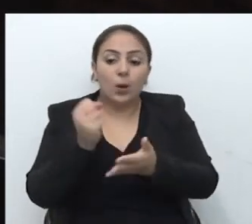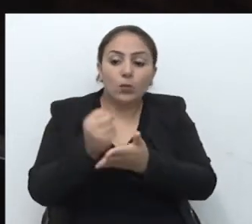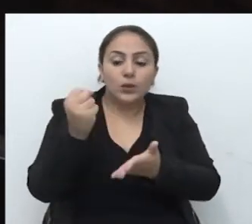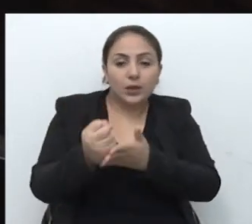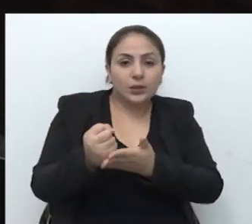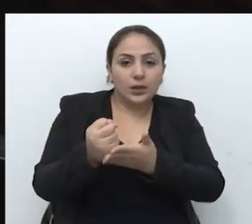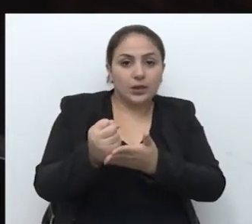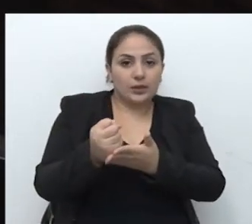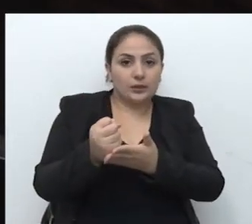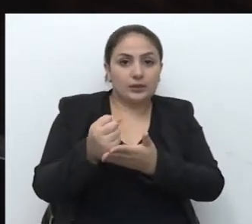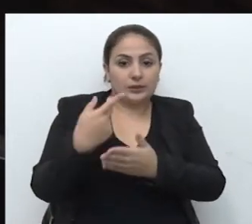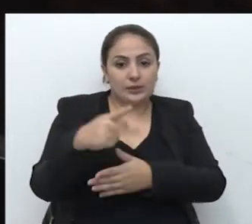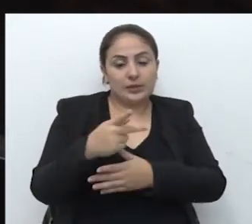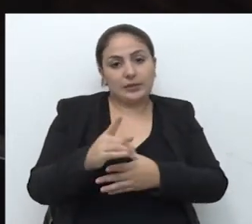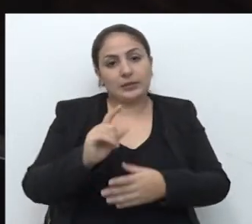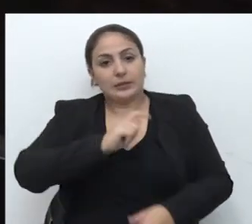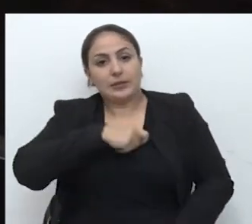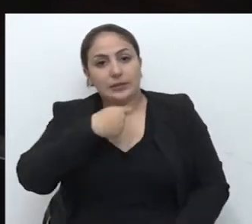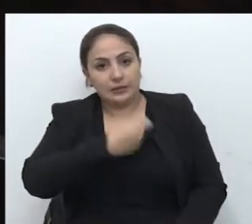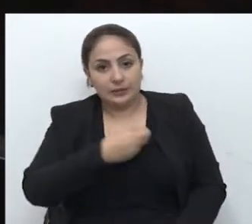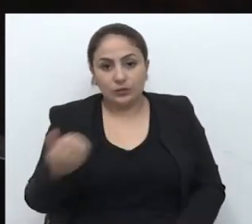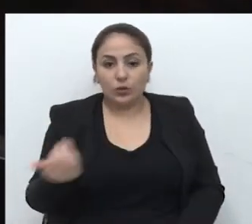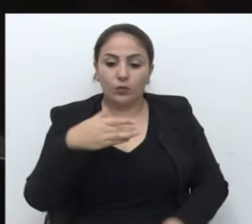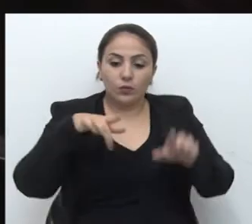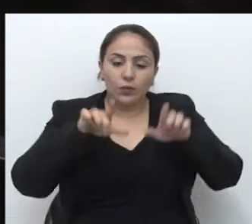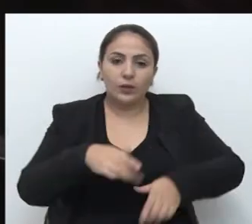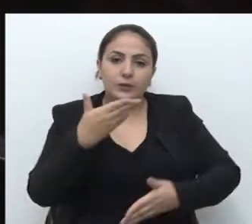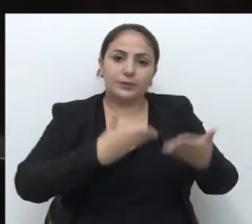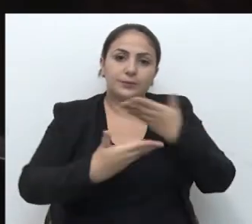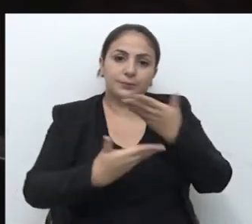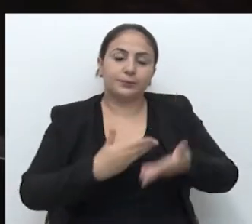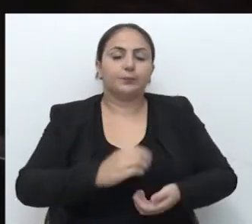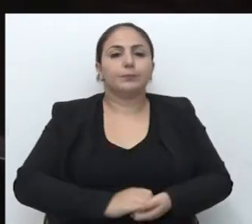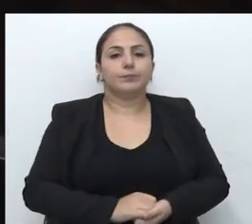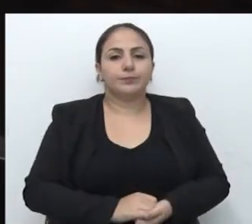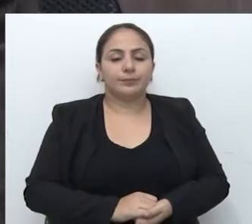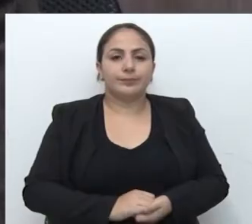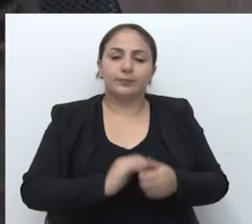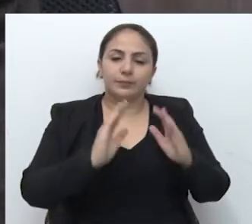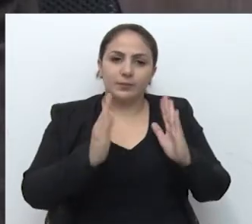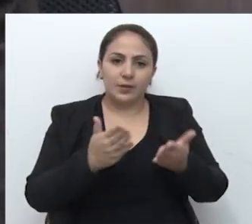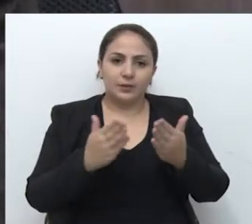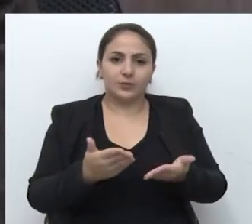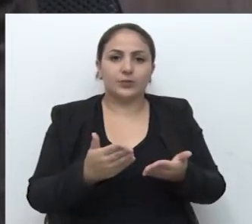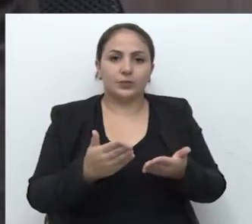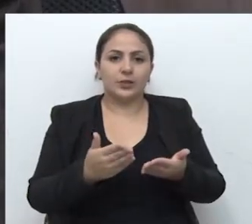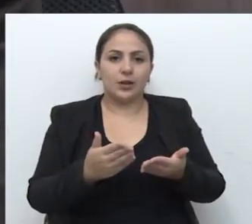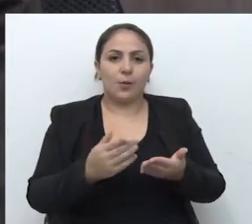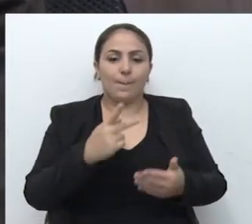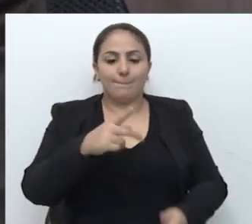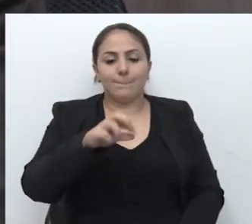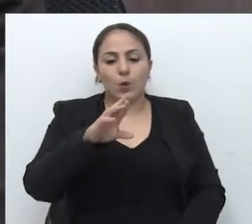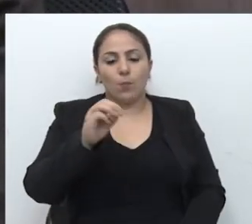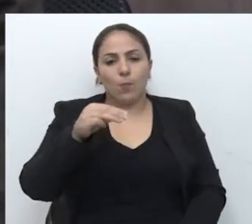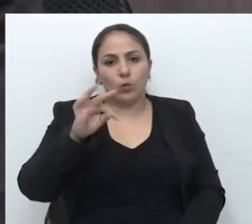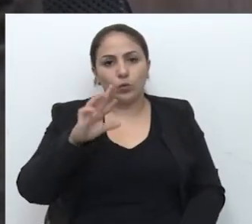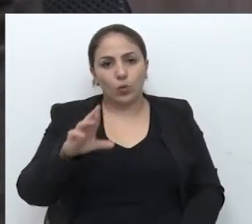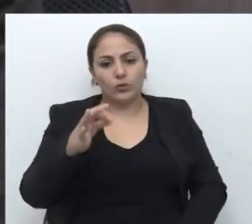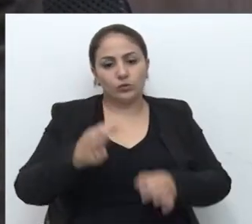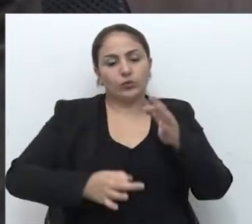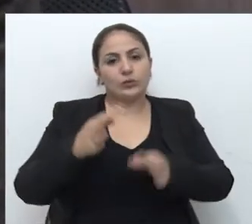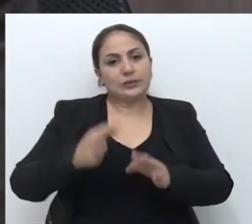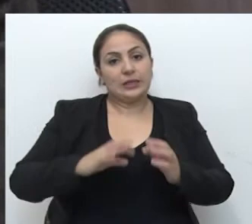agentes policiais para a composição desses novos espaços de atendimento. Já o promotor de justiça,